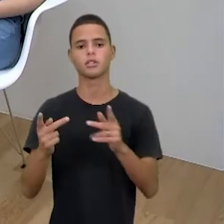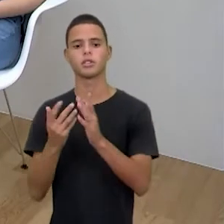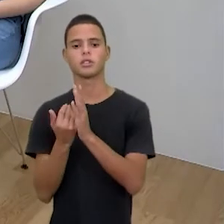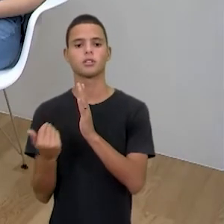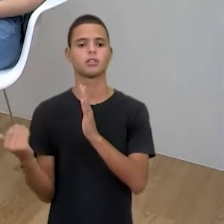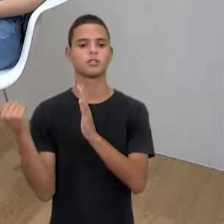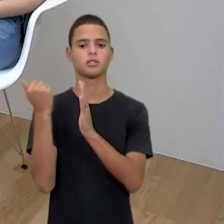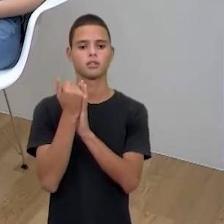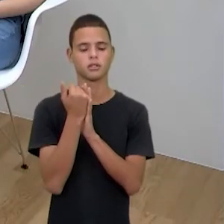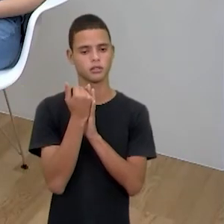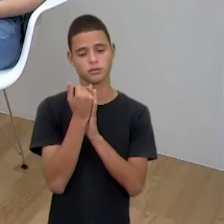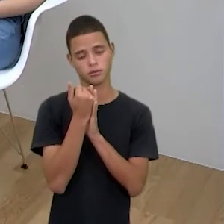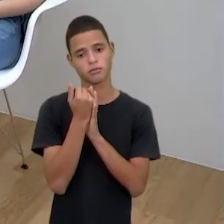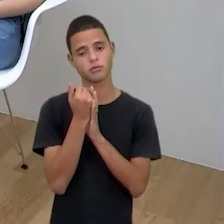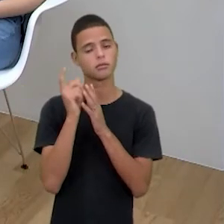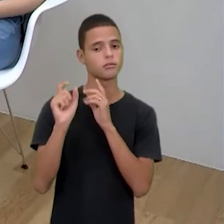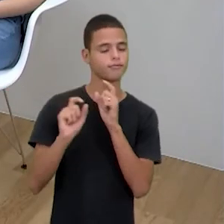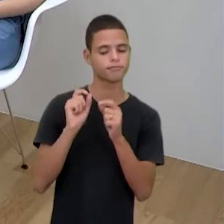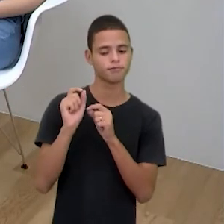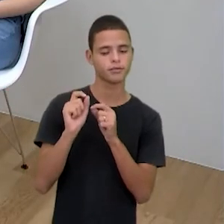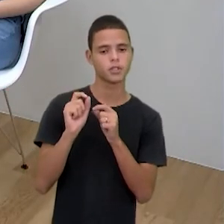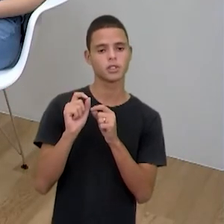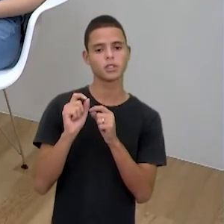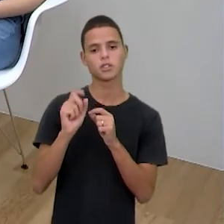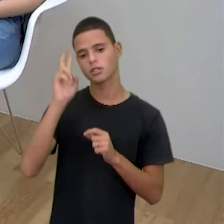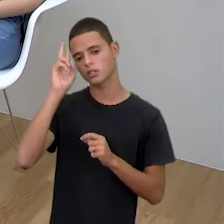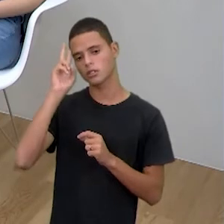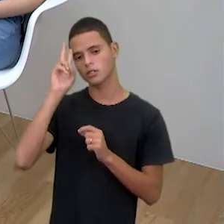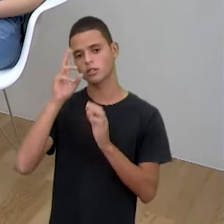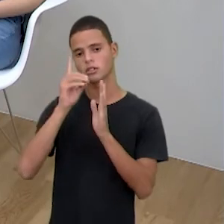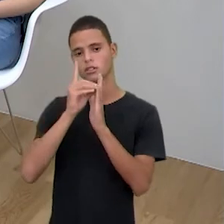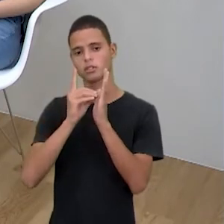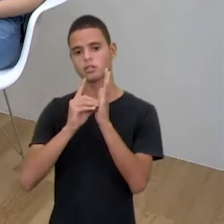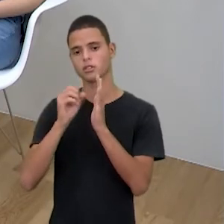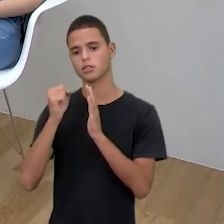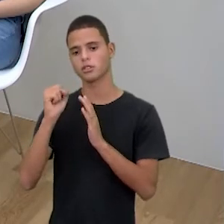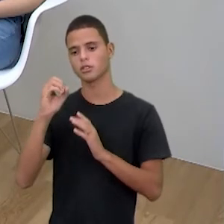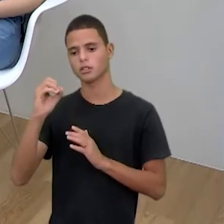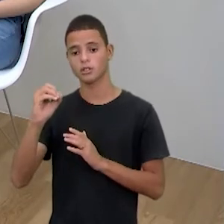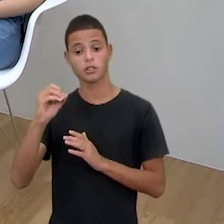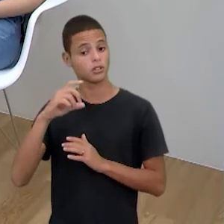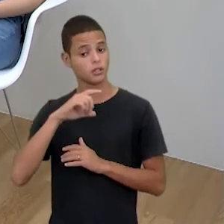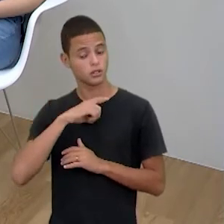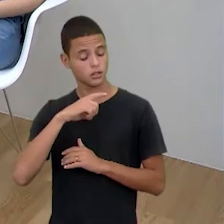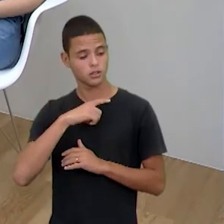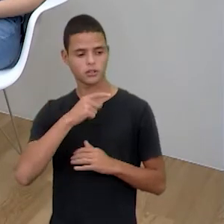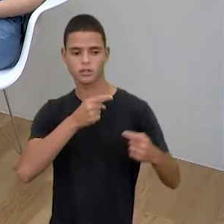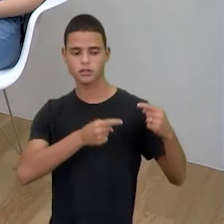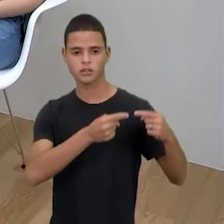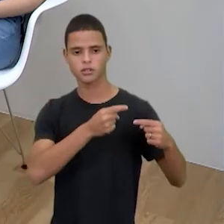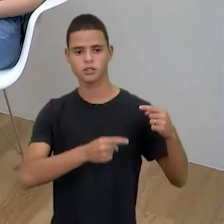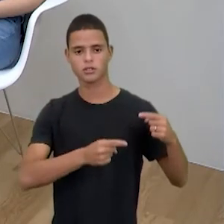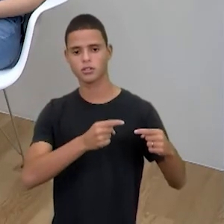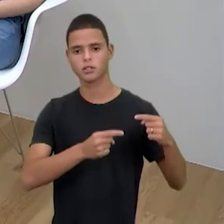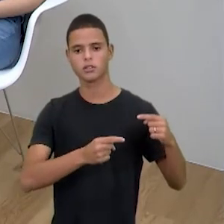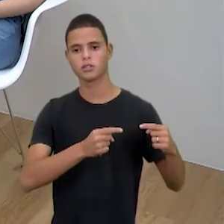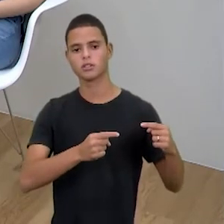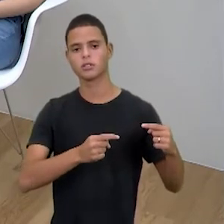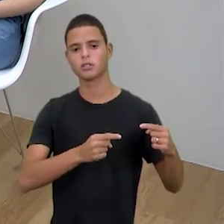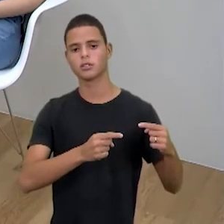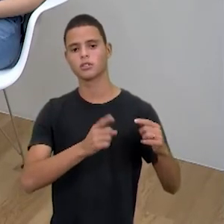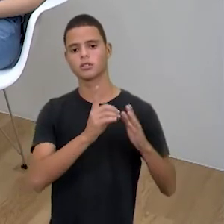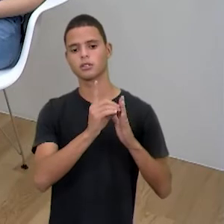né, eu destaquei ali um fator climático. Você conseguiria aí falar para os nossos estudantes outros fatores também que